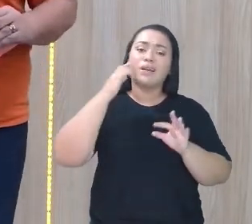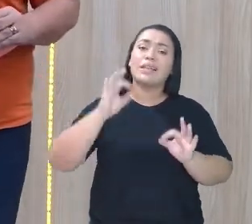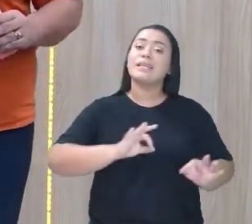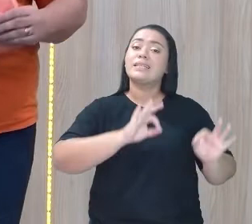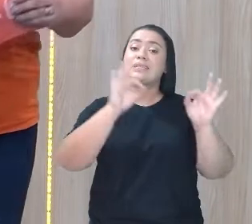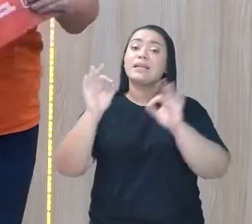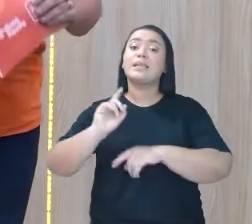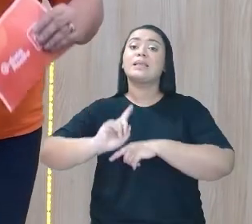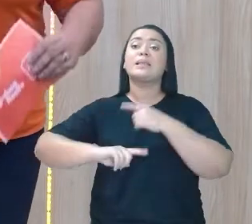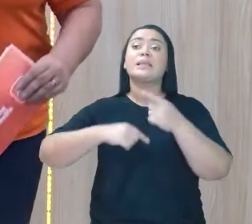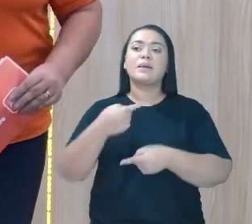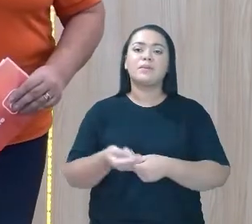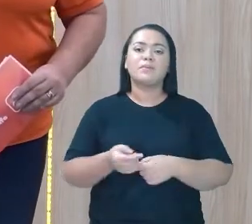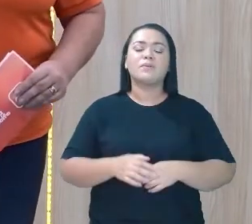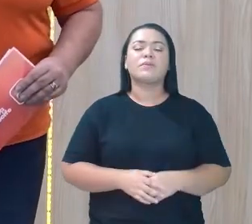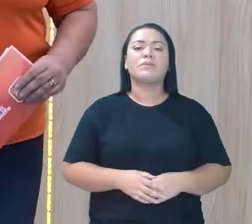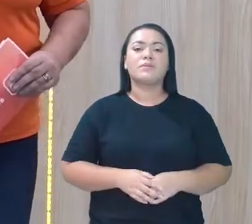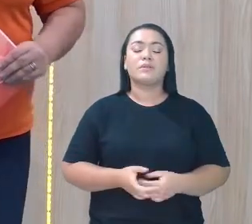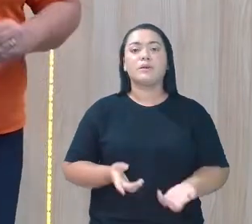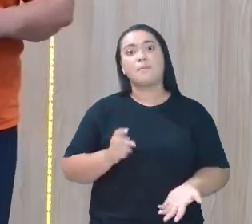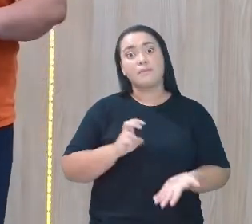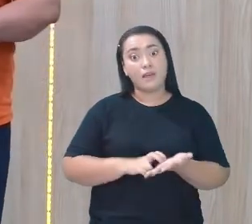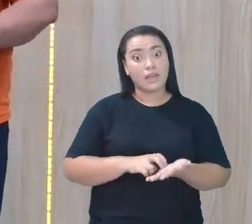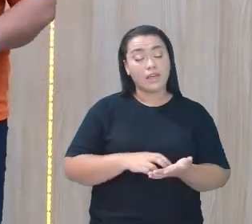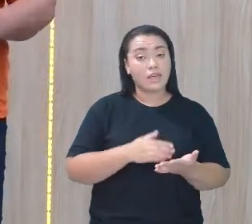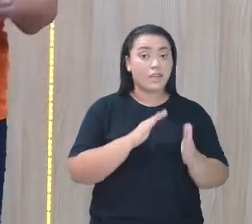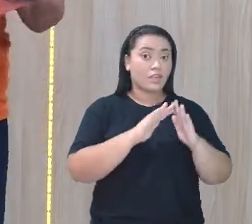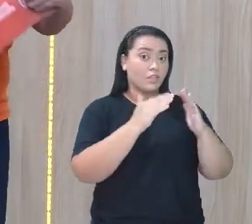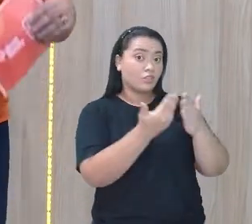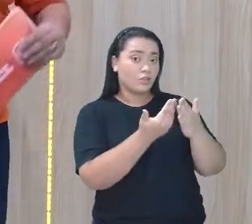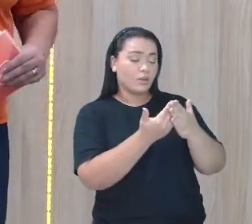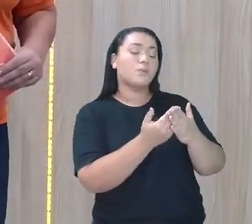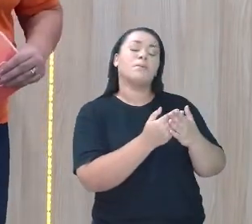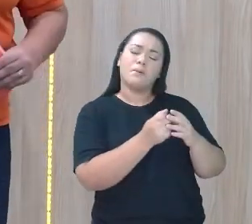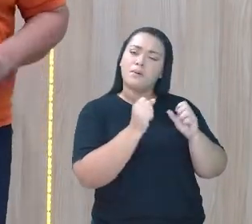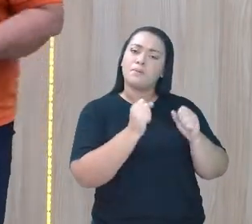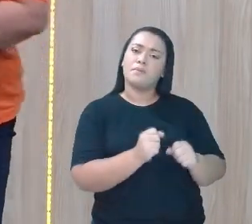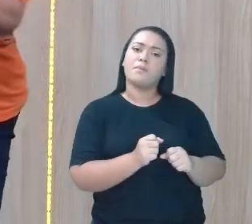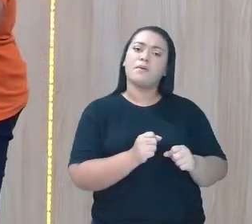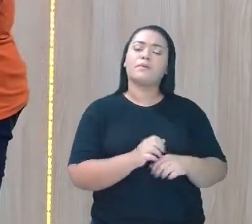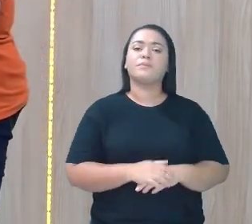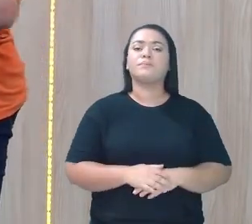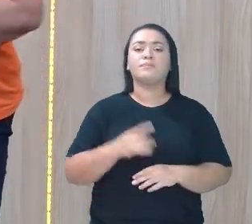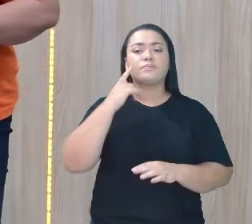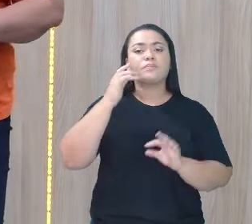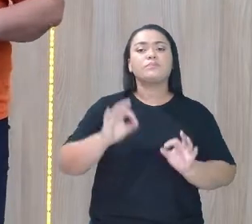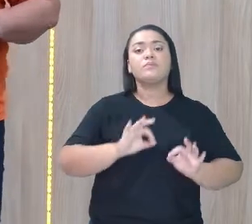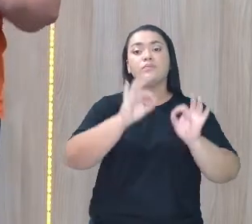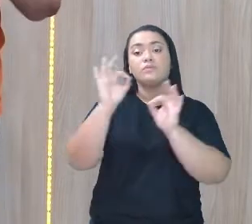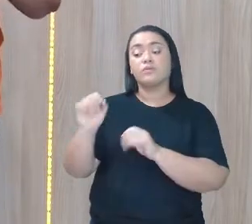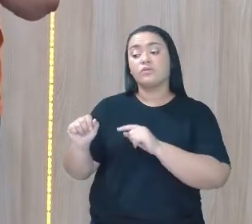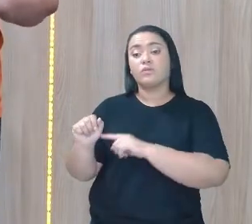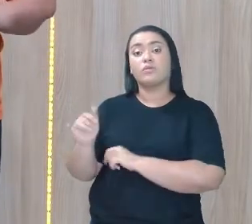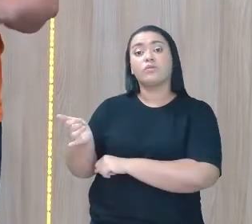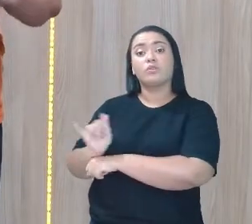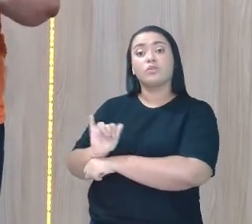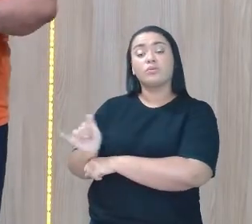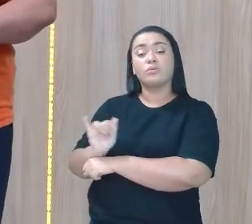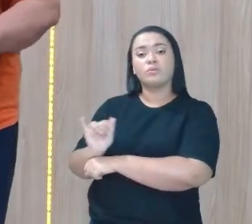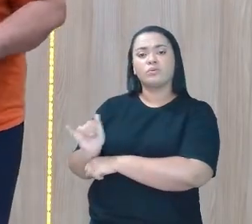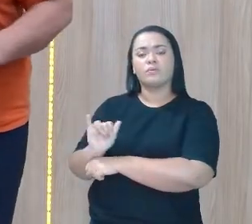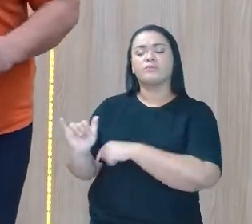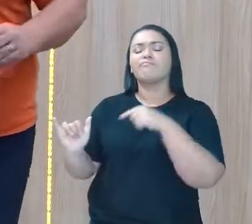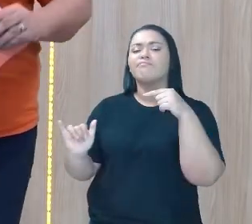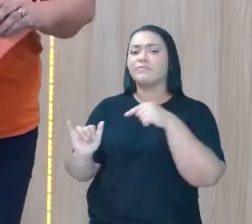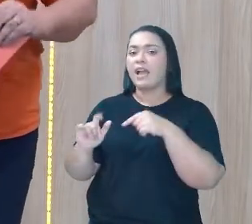a aula depois. Estão no horário da manhã na escola e vocês vão poder assistir pelo YouTube. E lá no YouTube